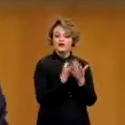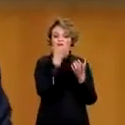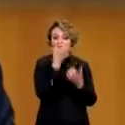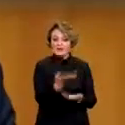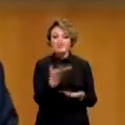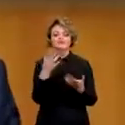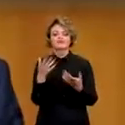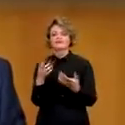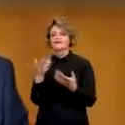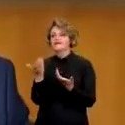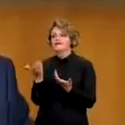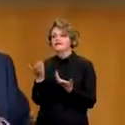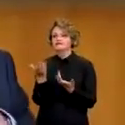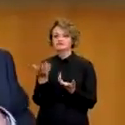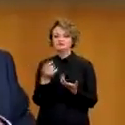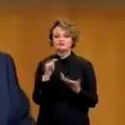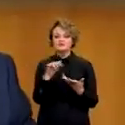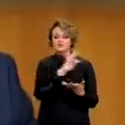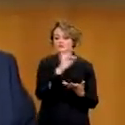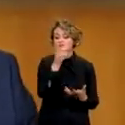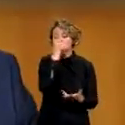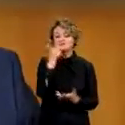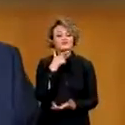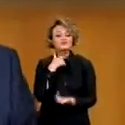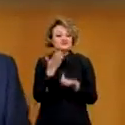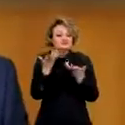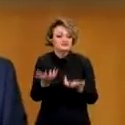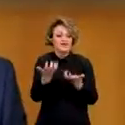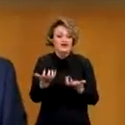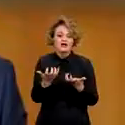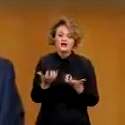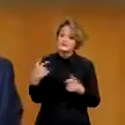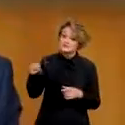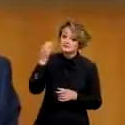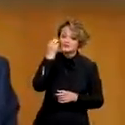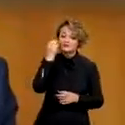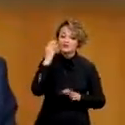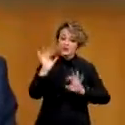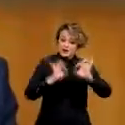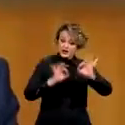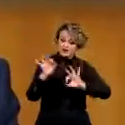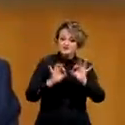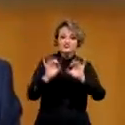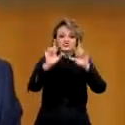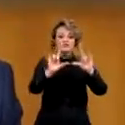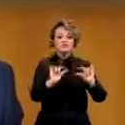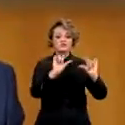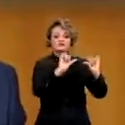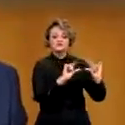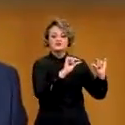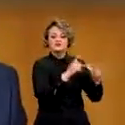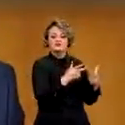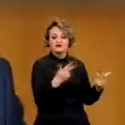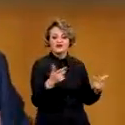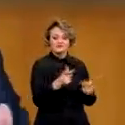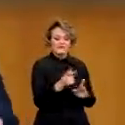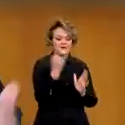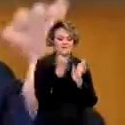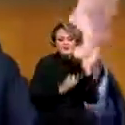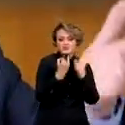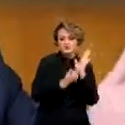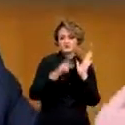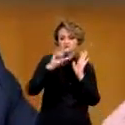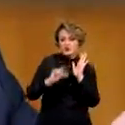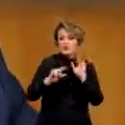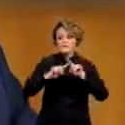escola de qualidade. E é tudo isso que a gente está tentando construir, reduzindo a capacidade de pagamento de imposto, mas